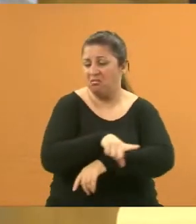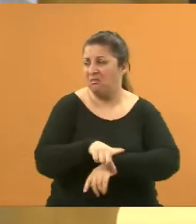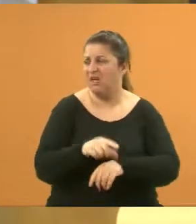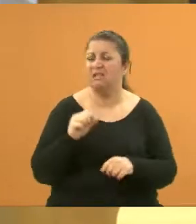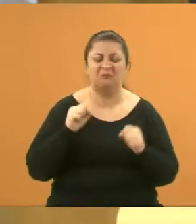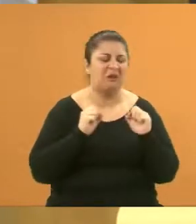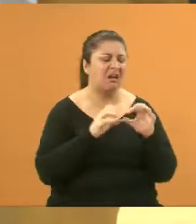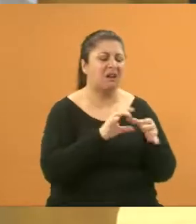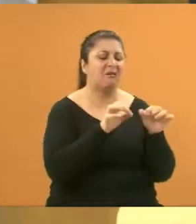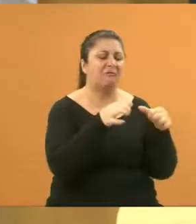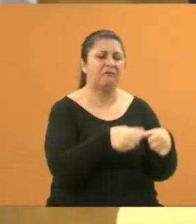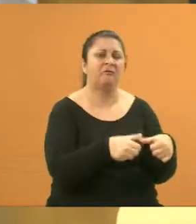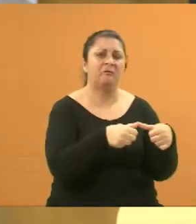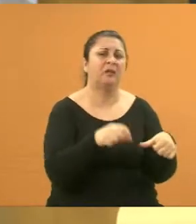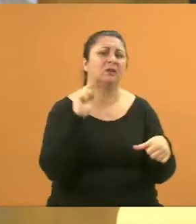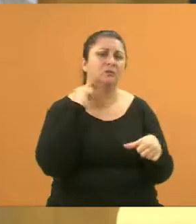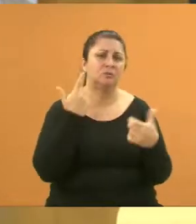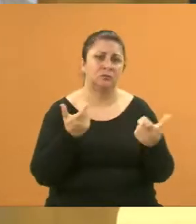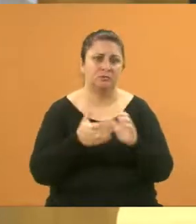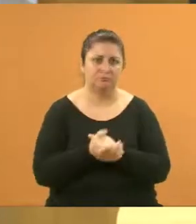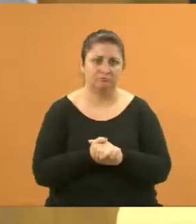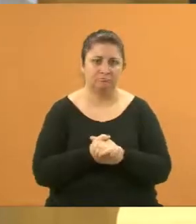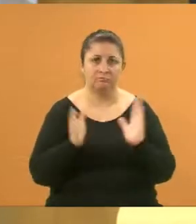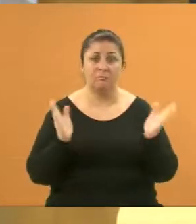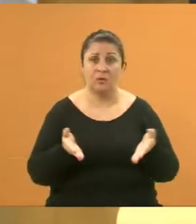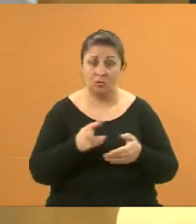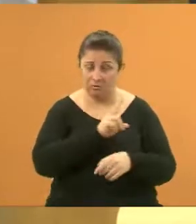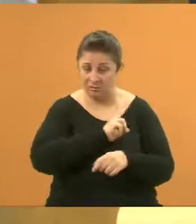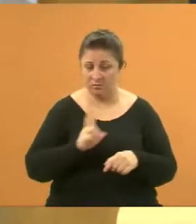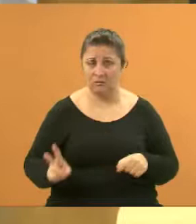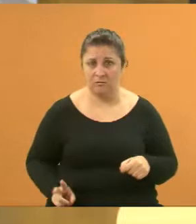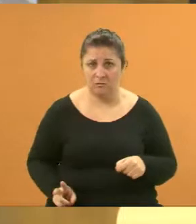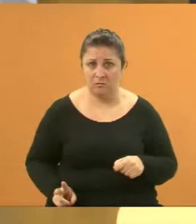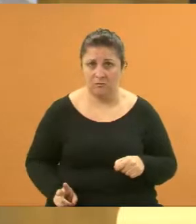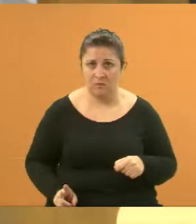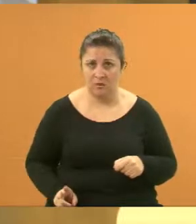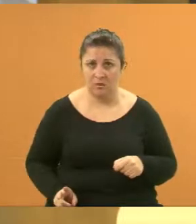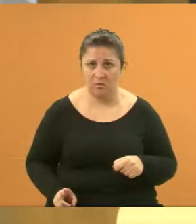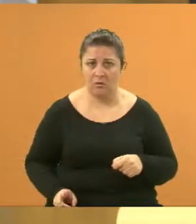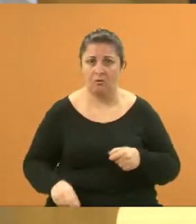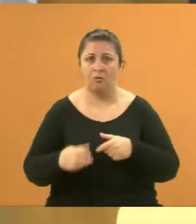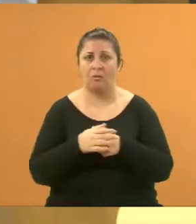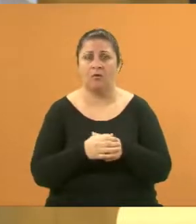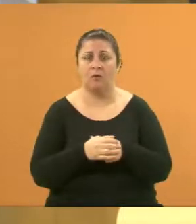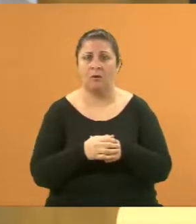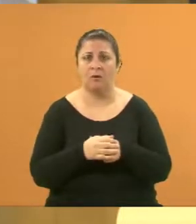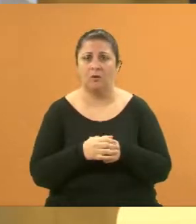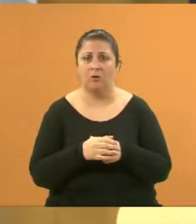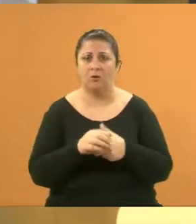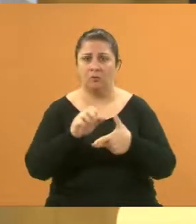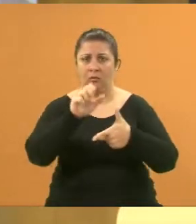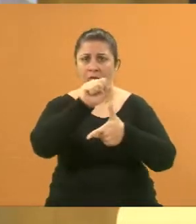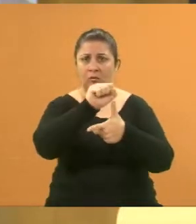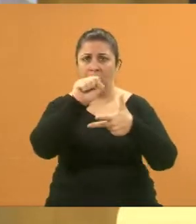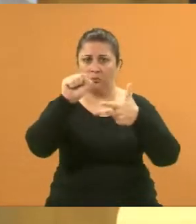está sendo cobrado. Hoje, vereadores, o Poder Judiciário, o juiz da casa dele,